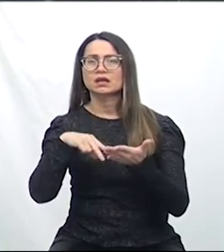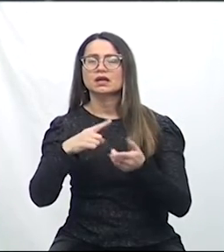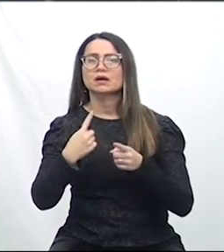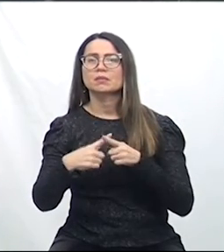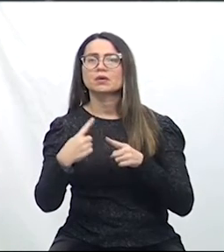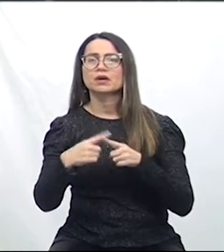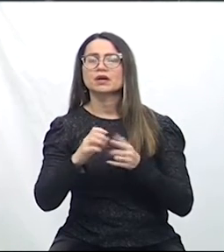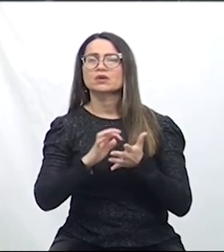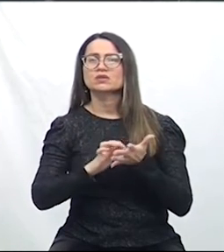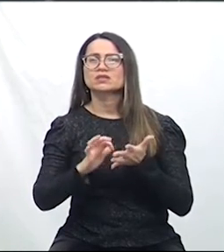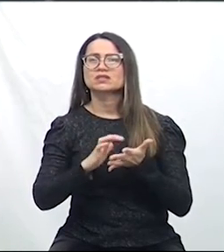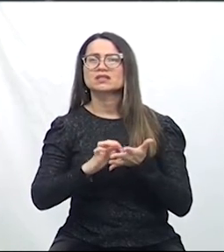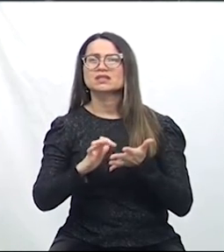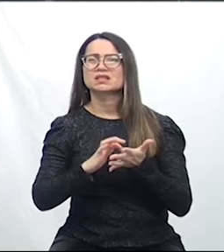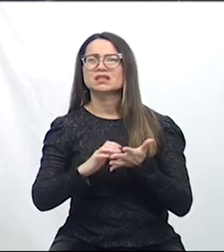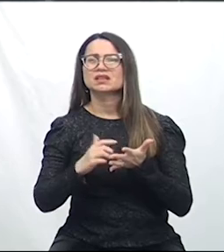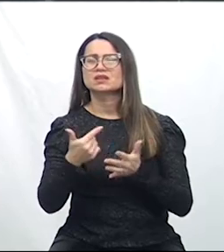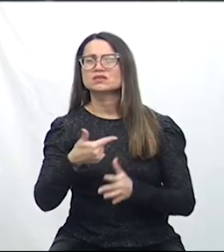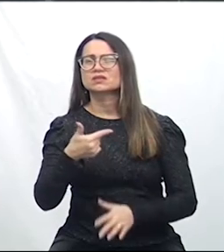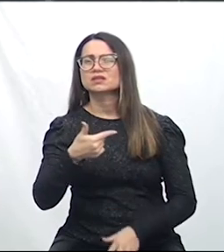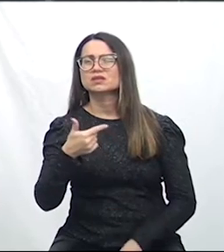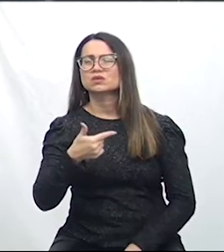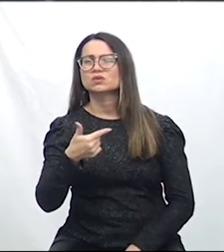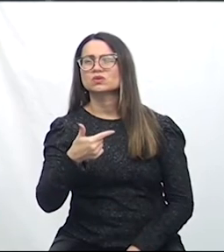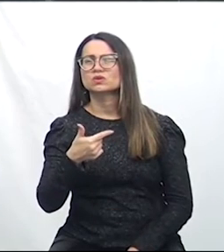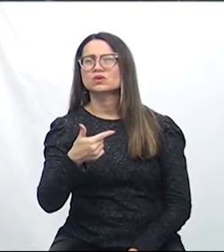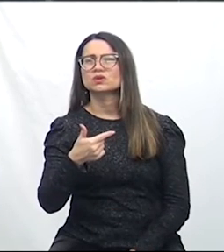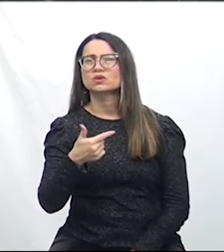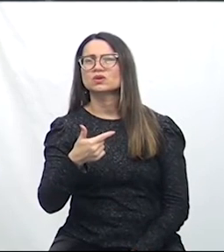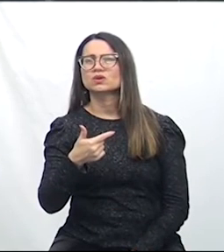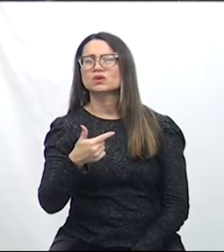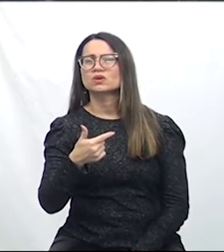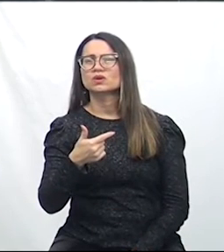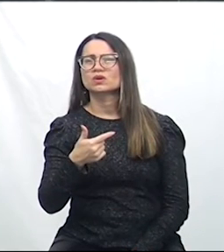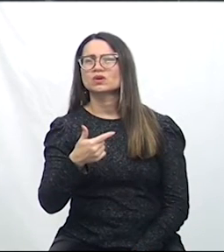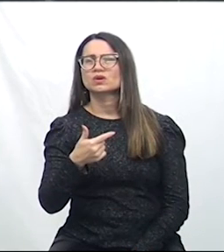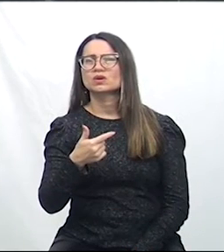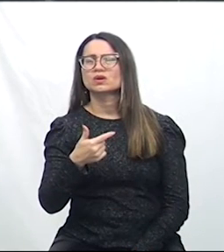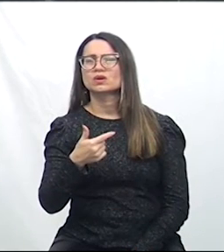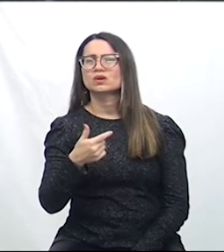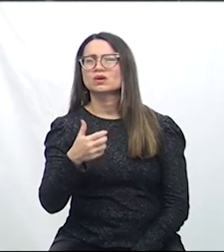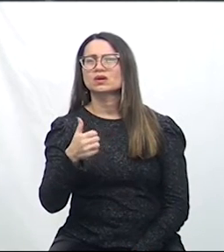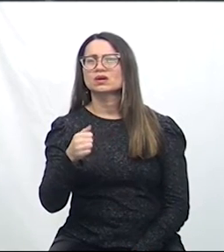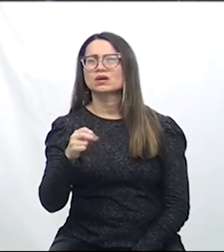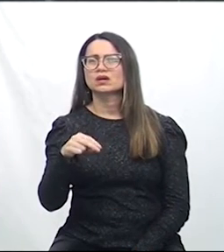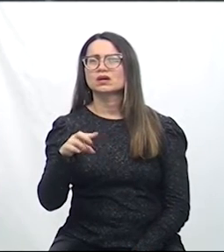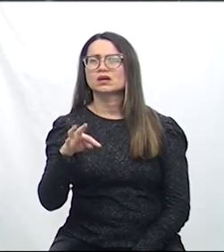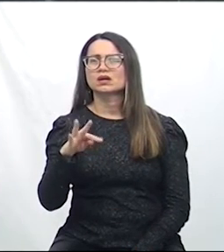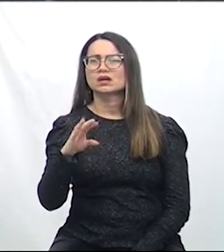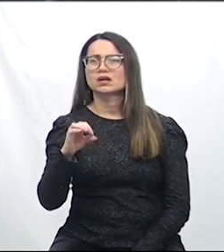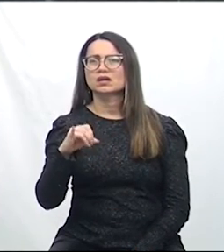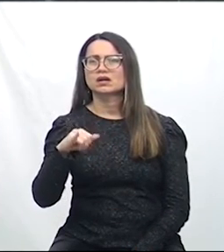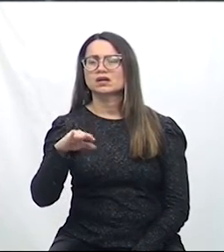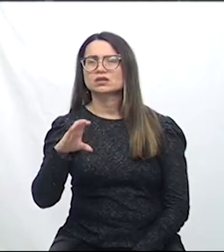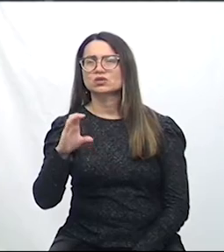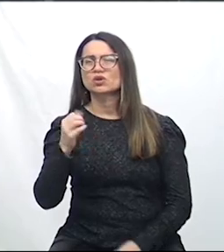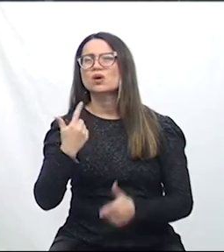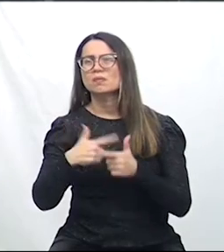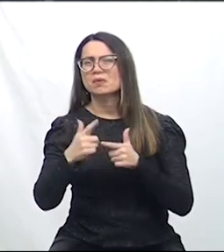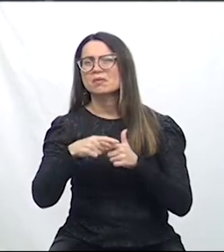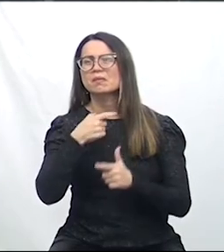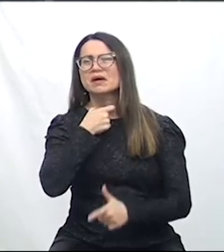nosso secretário, segundo secretário, o vereador Antônio Manuel, ele está com um problema na voz, então ele